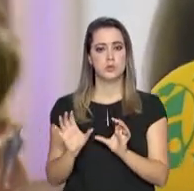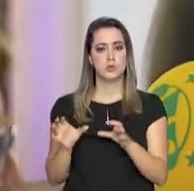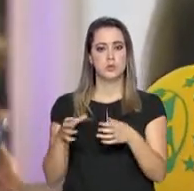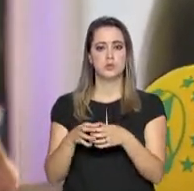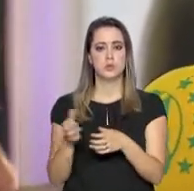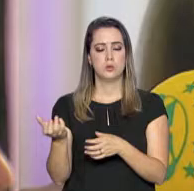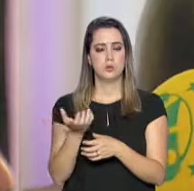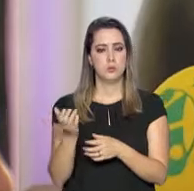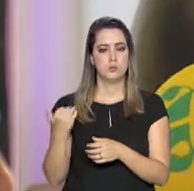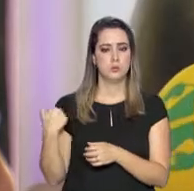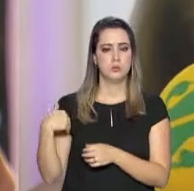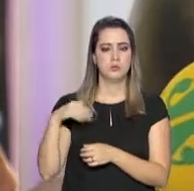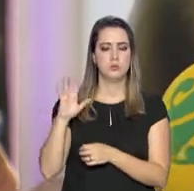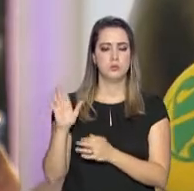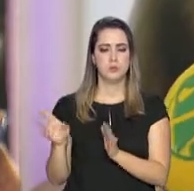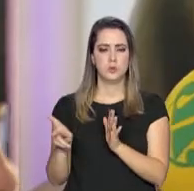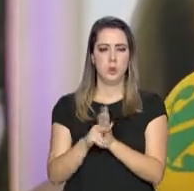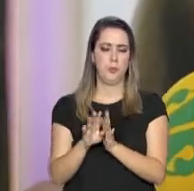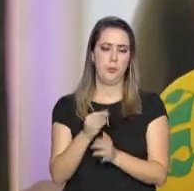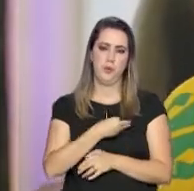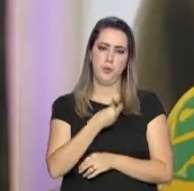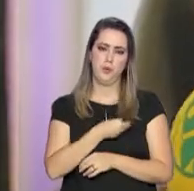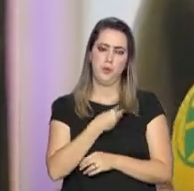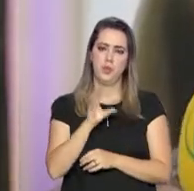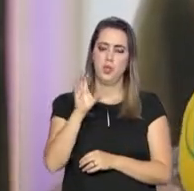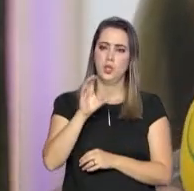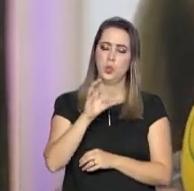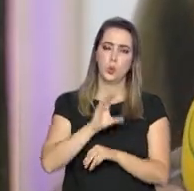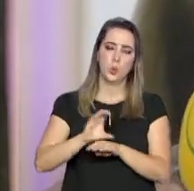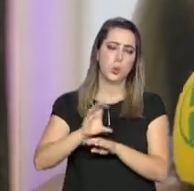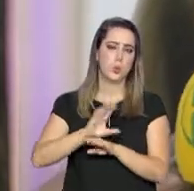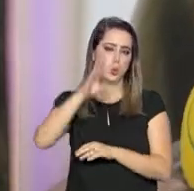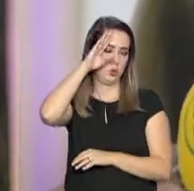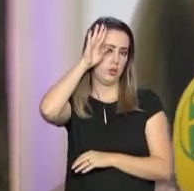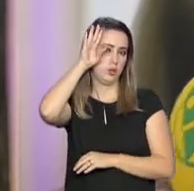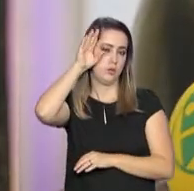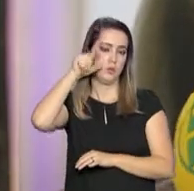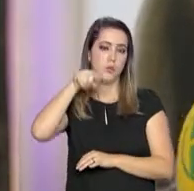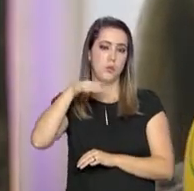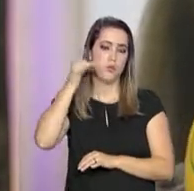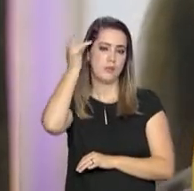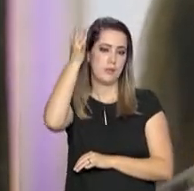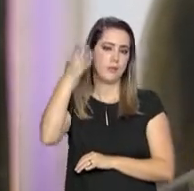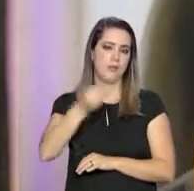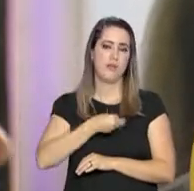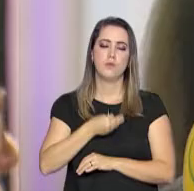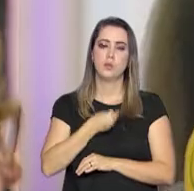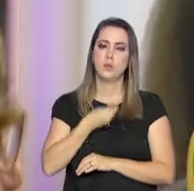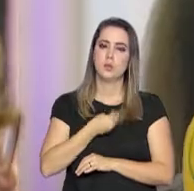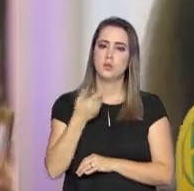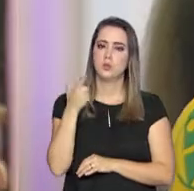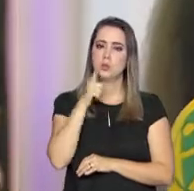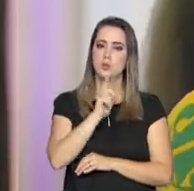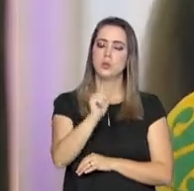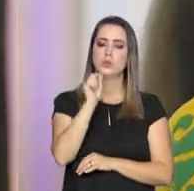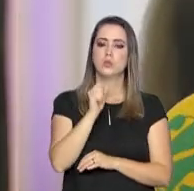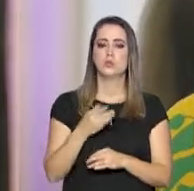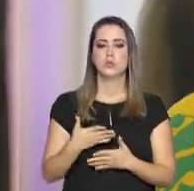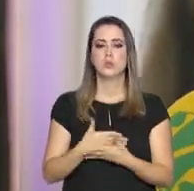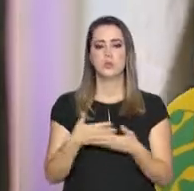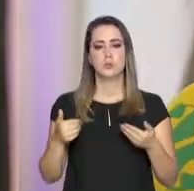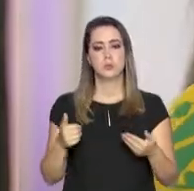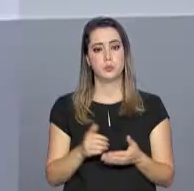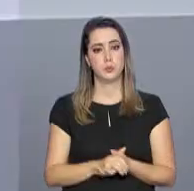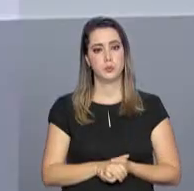mais casada com seu projeto de um curso superior isso vai facilitar sua vida do ponto de vista de alcançar um curso